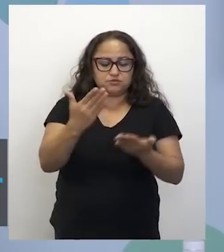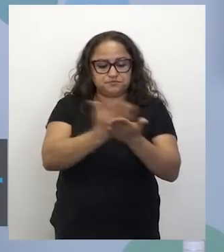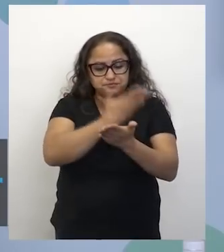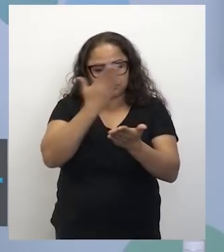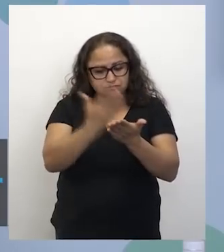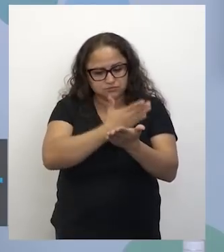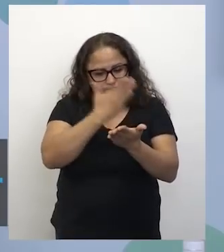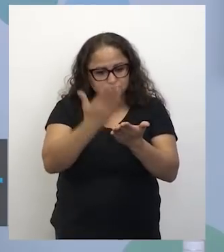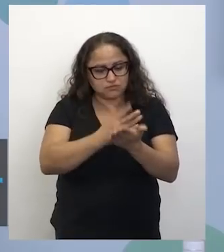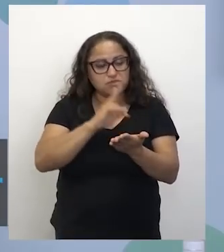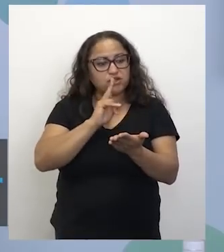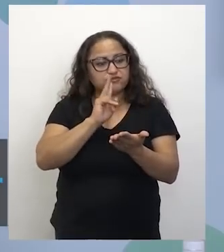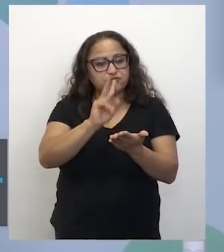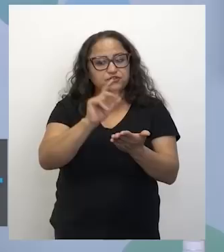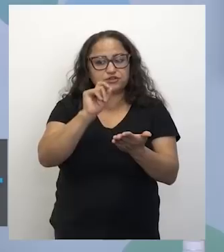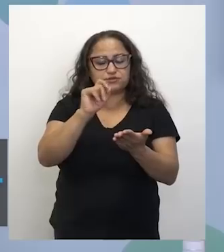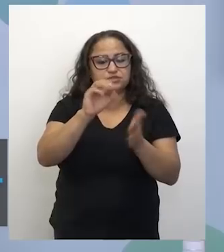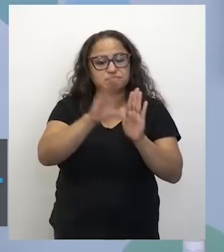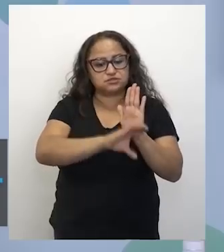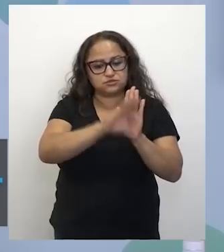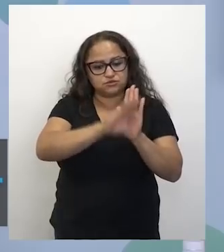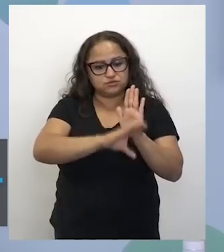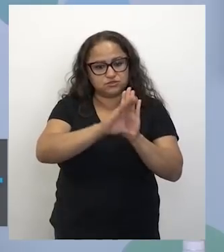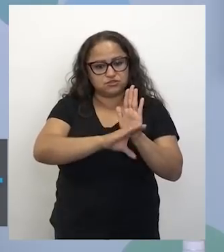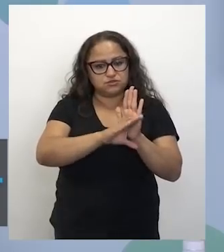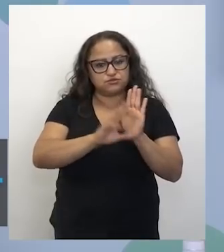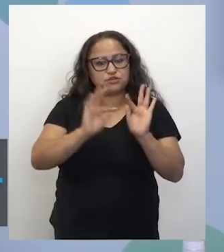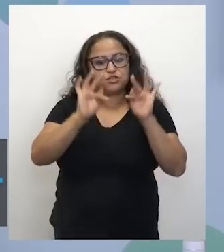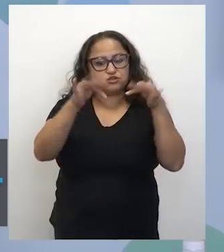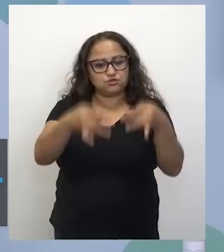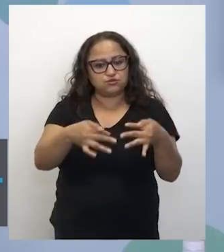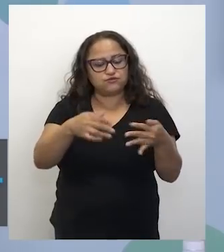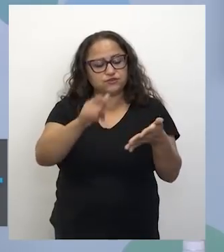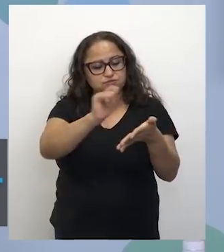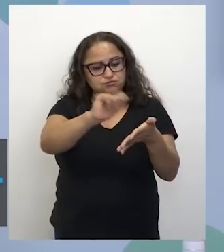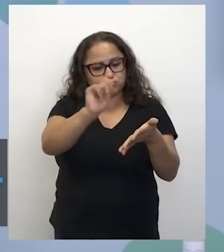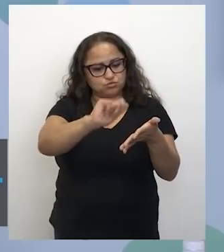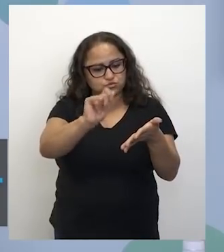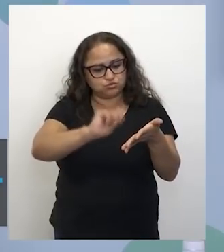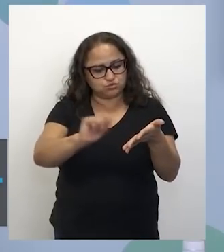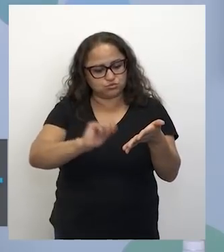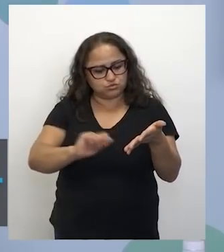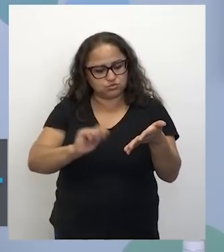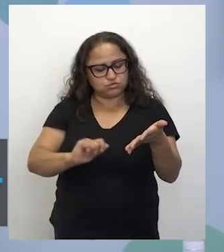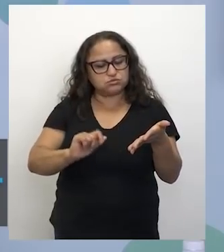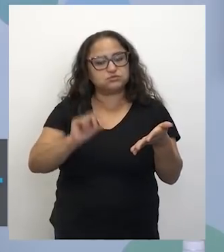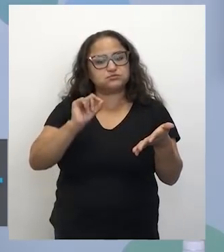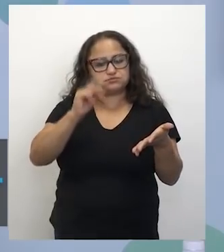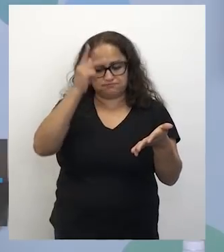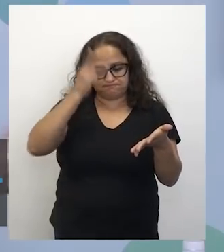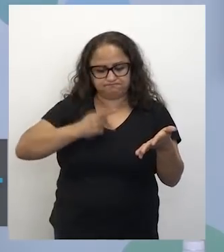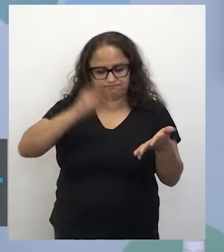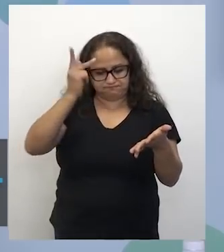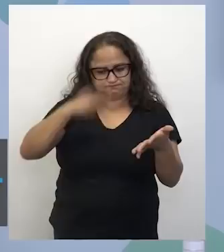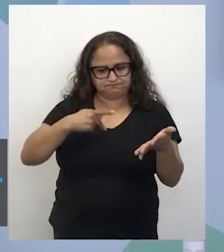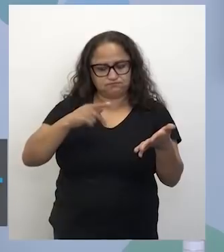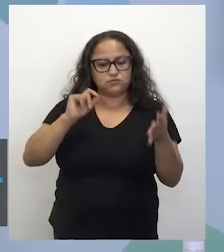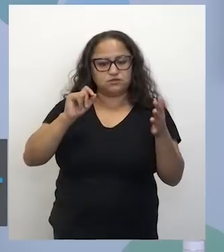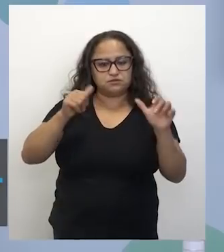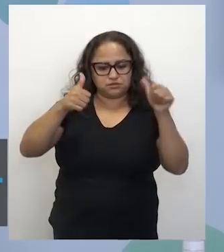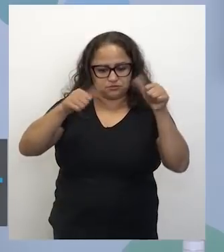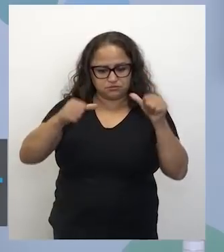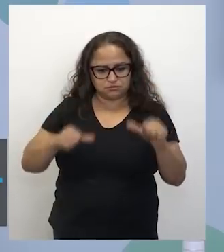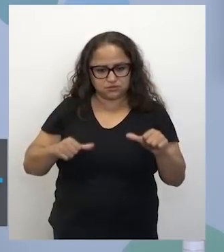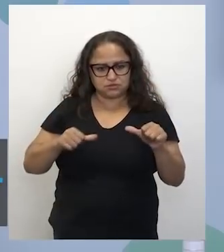né, depois de ver o conteúdo, ele ir até o final para preencher essas rubricas, que na verdade o que ele vai fazer no sistema da